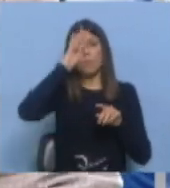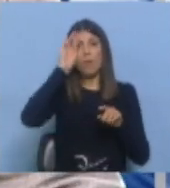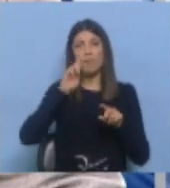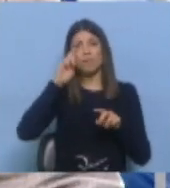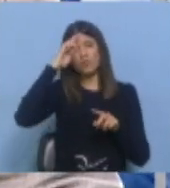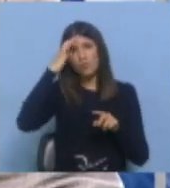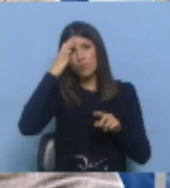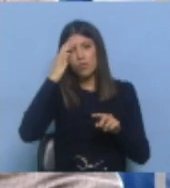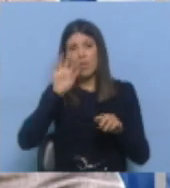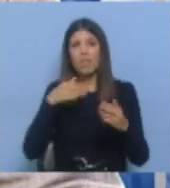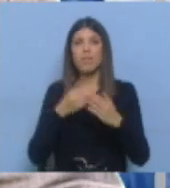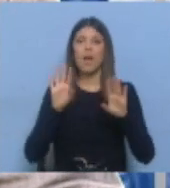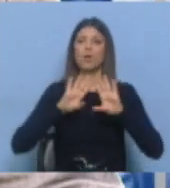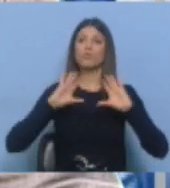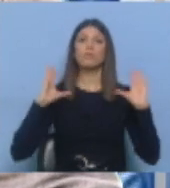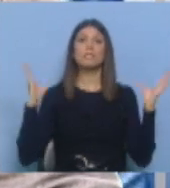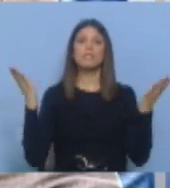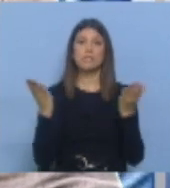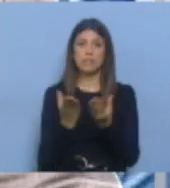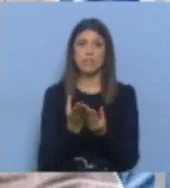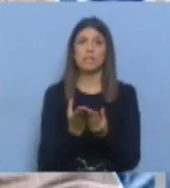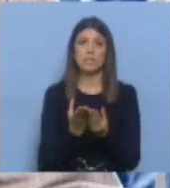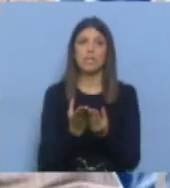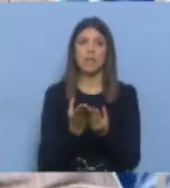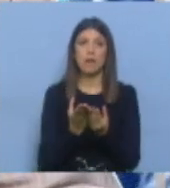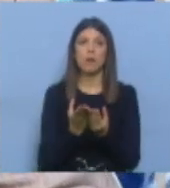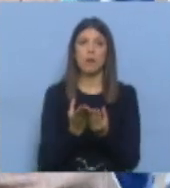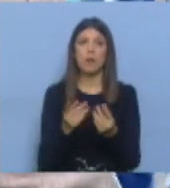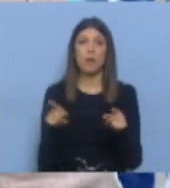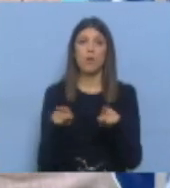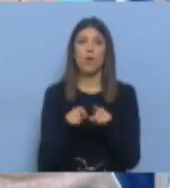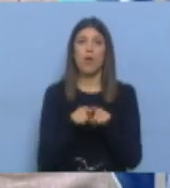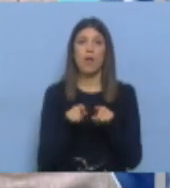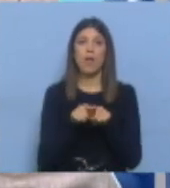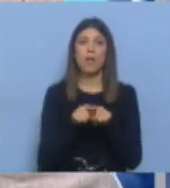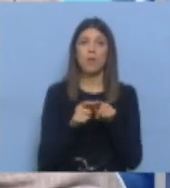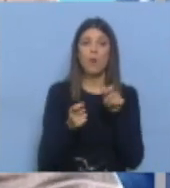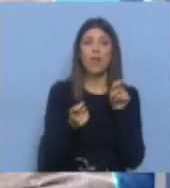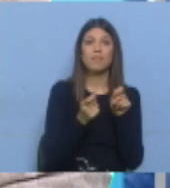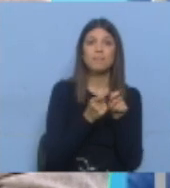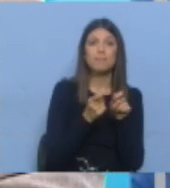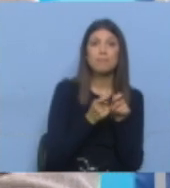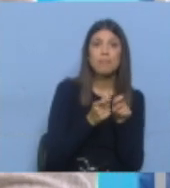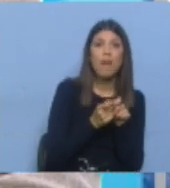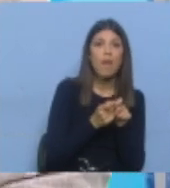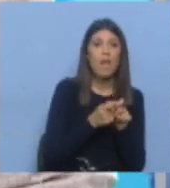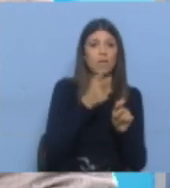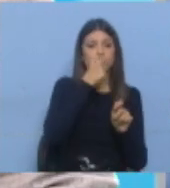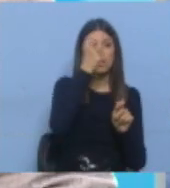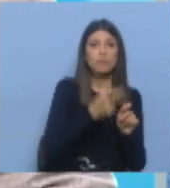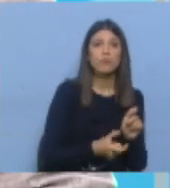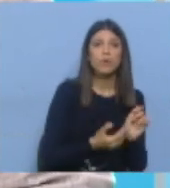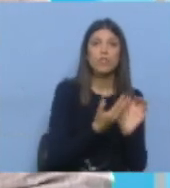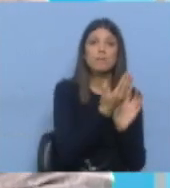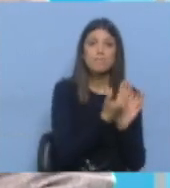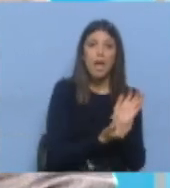Papa global que quer estar do lado dos que estão a perder com a globalização, não daqueles que ganham sempre. Nós ainda agora estamos a ver